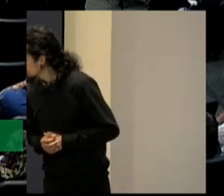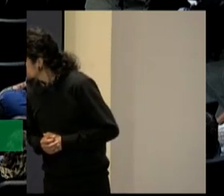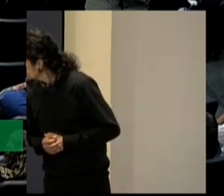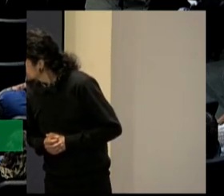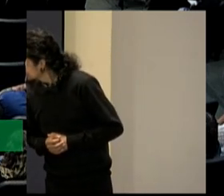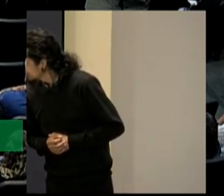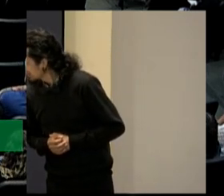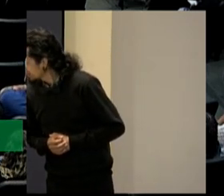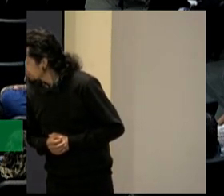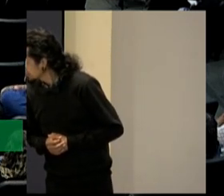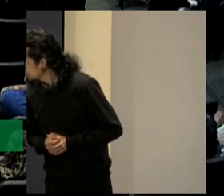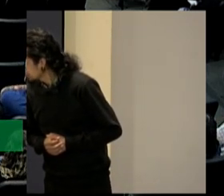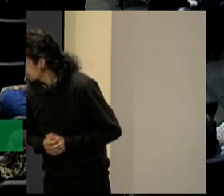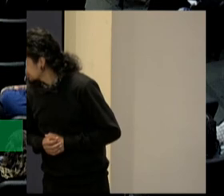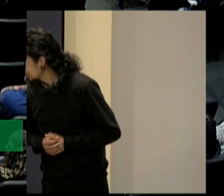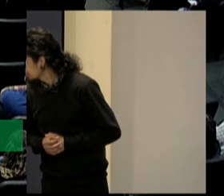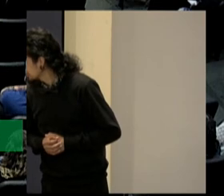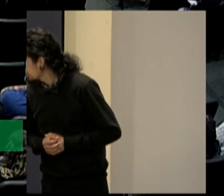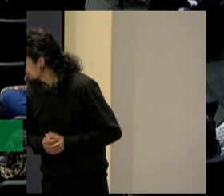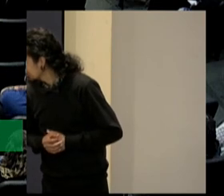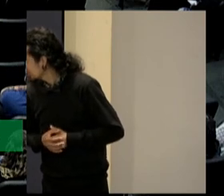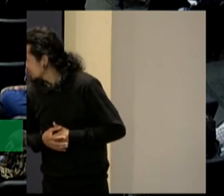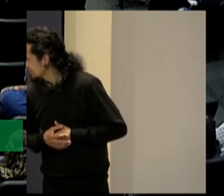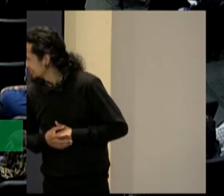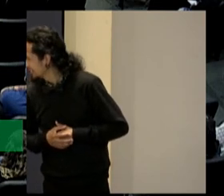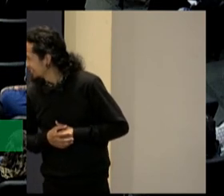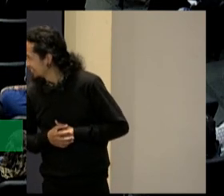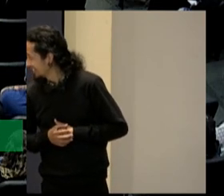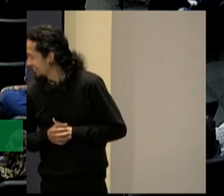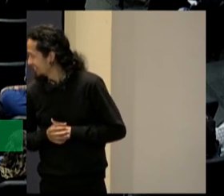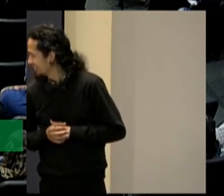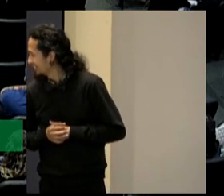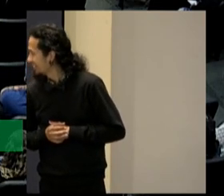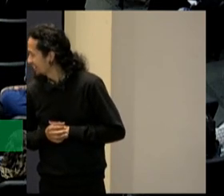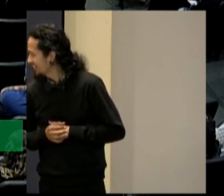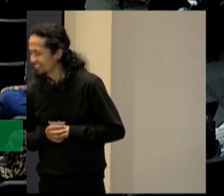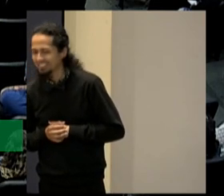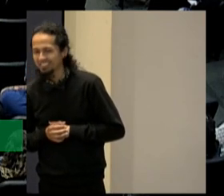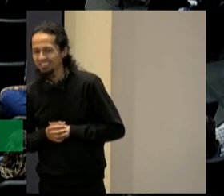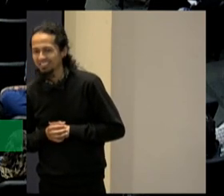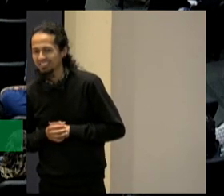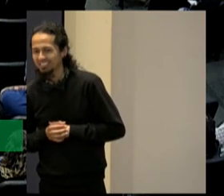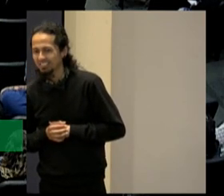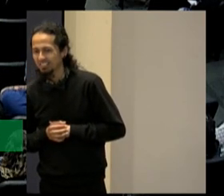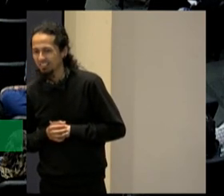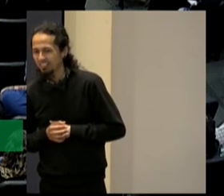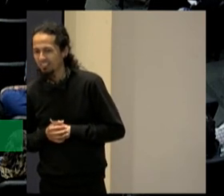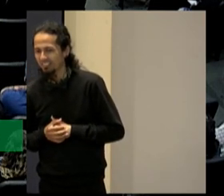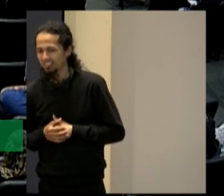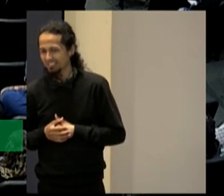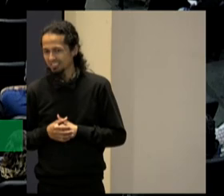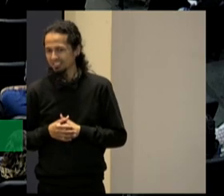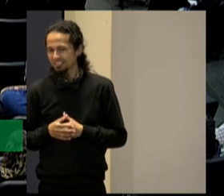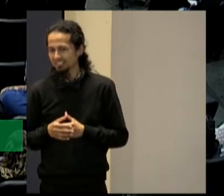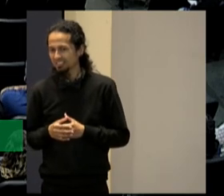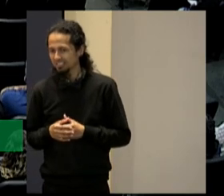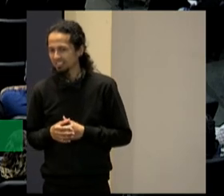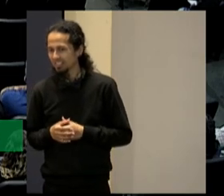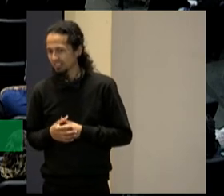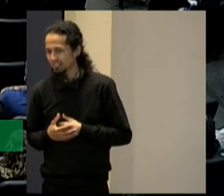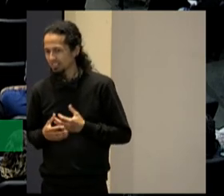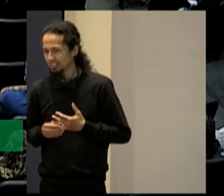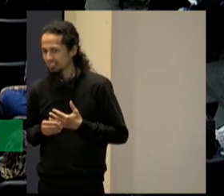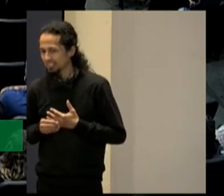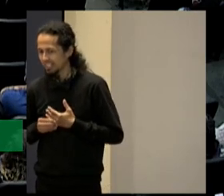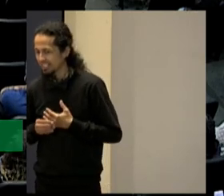Você gostou? Ela está perguntando se deram sinal para você hoje. Eu, é, elas me deram? Uhum. Ah, vocês combinaram e me deram?